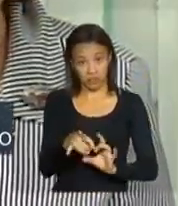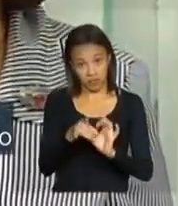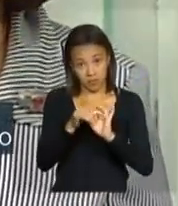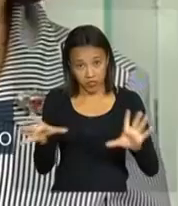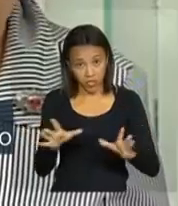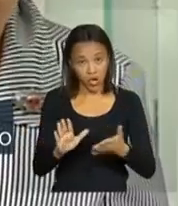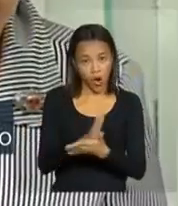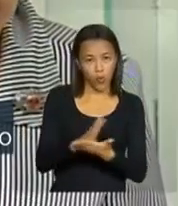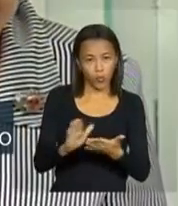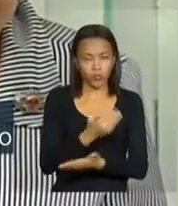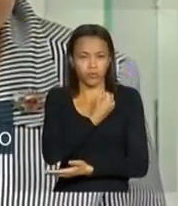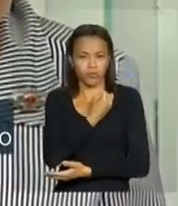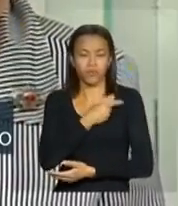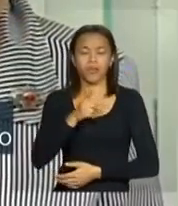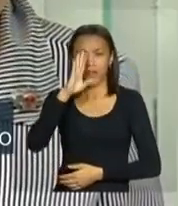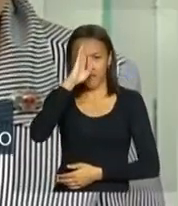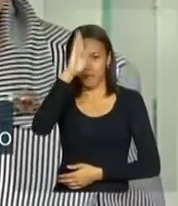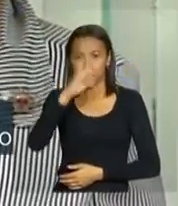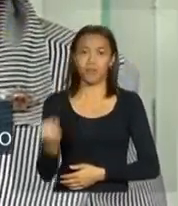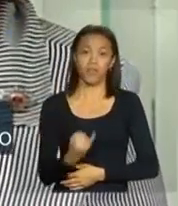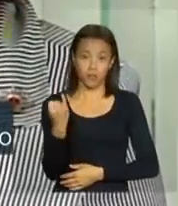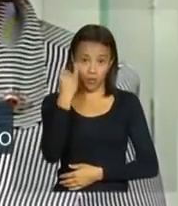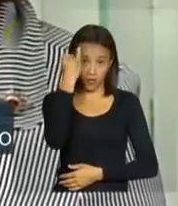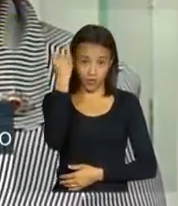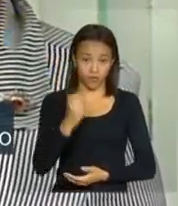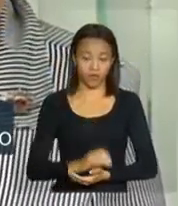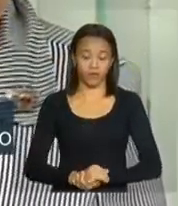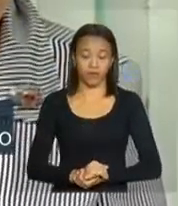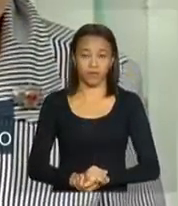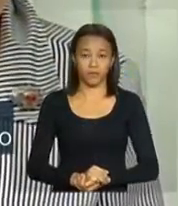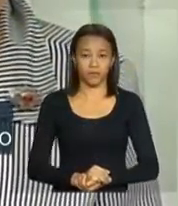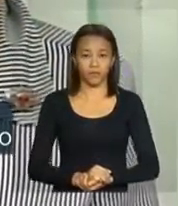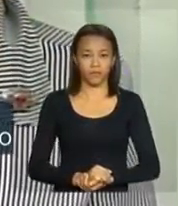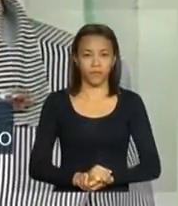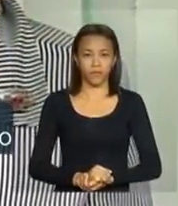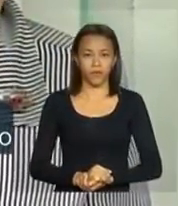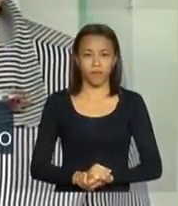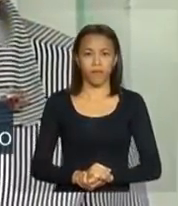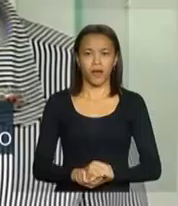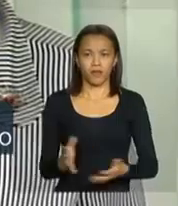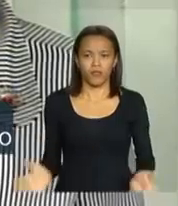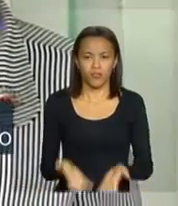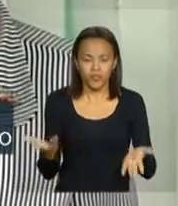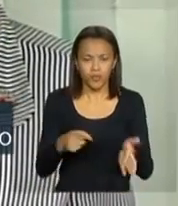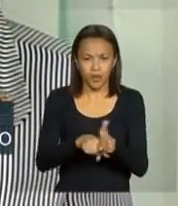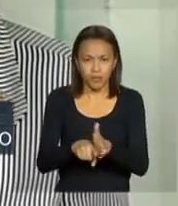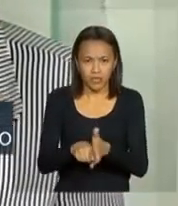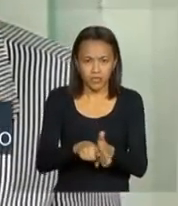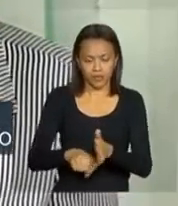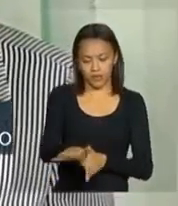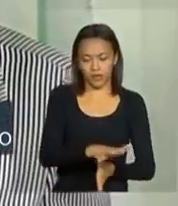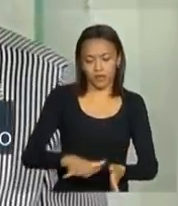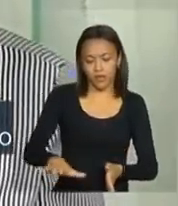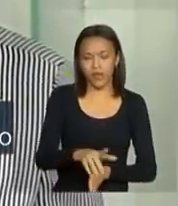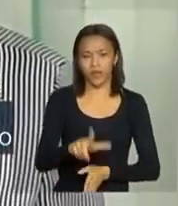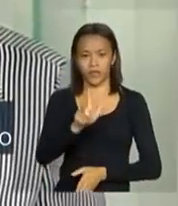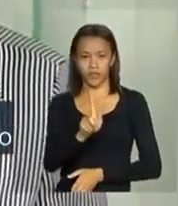alguns dados que são fundamentais. Um balanço das chamadas públicas para o fomento à pesquisa no campo dos estudos de